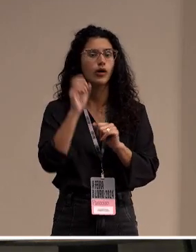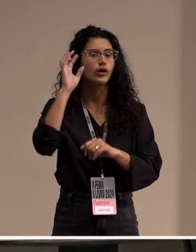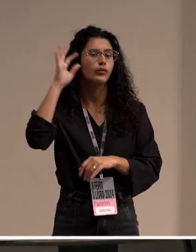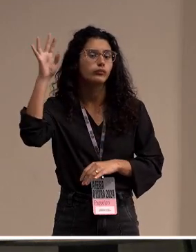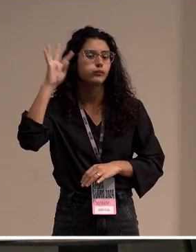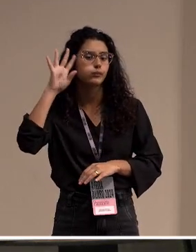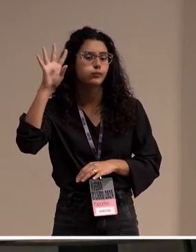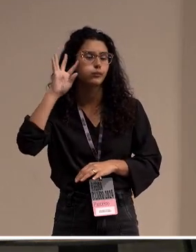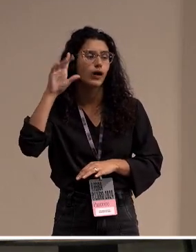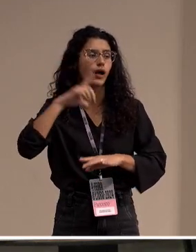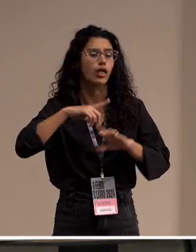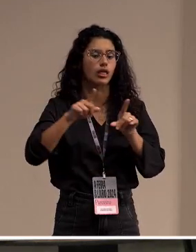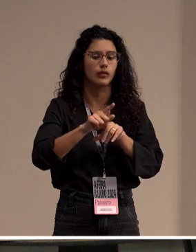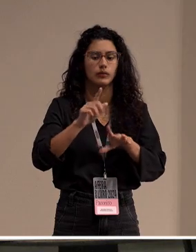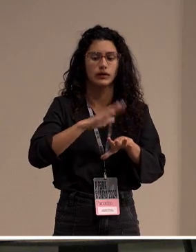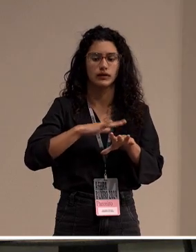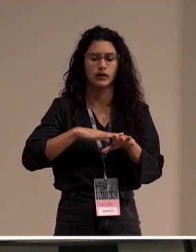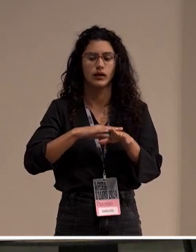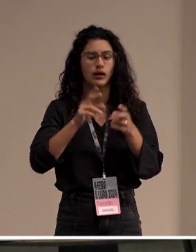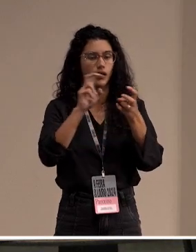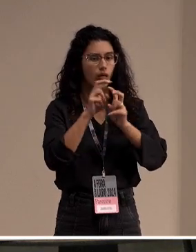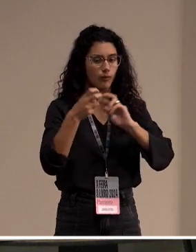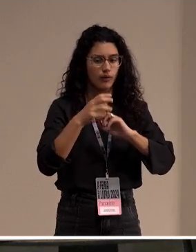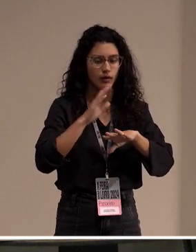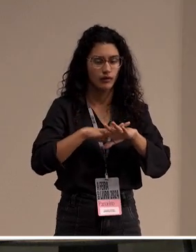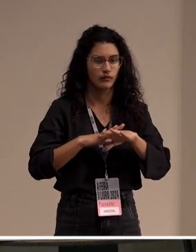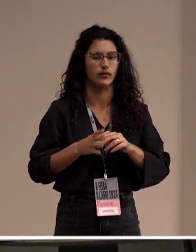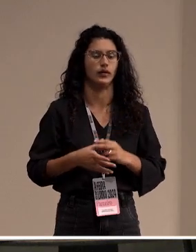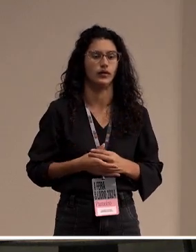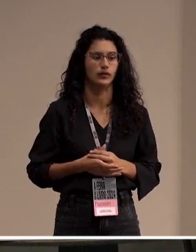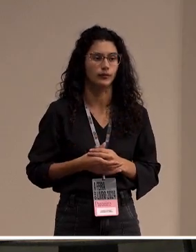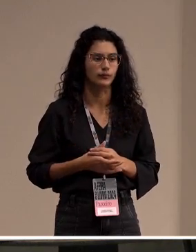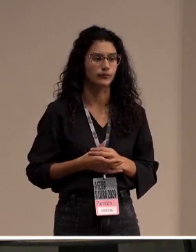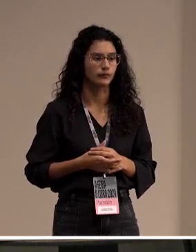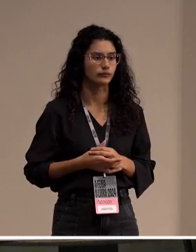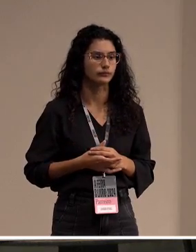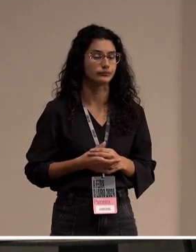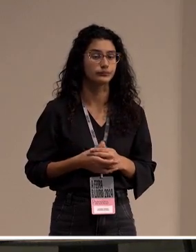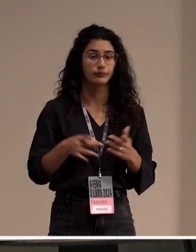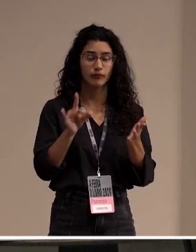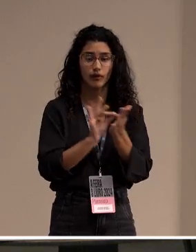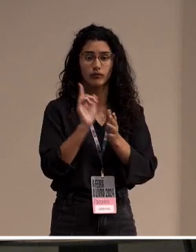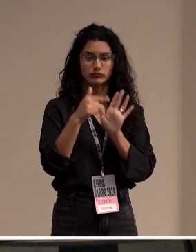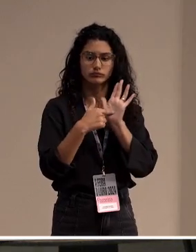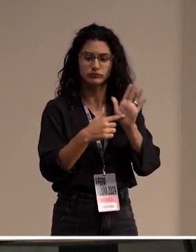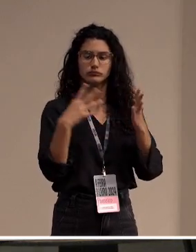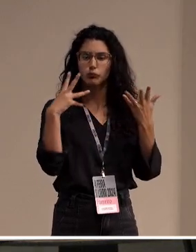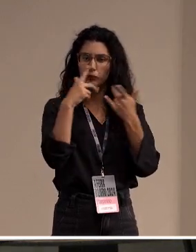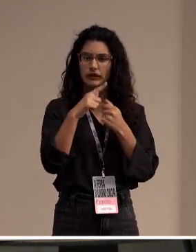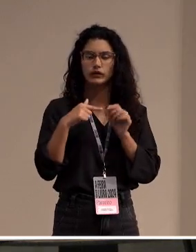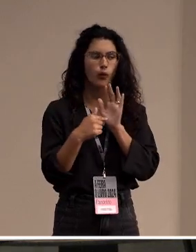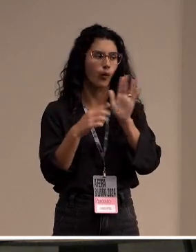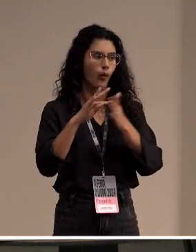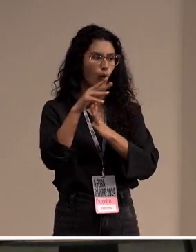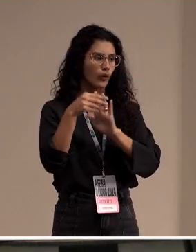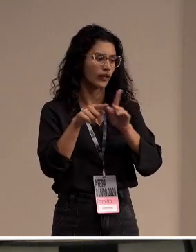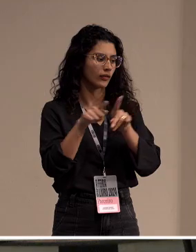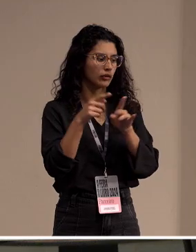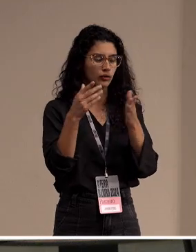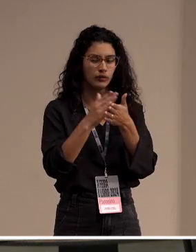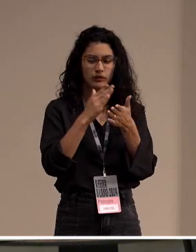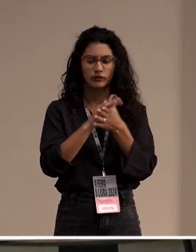em alguns golpes de capoeira. Então, realmente, é uma imagem muito bonita essa que você coloca no